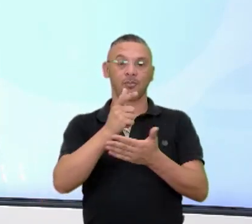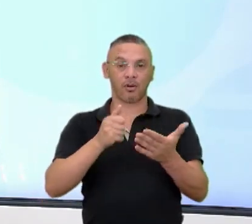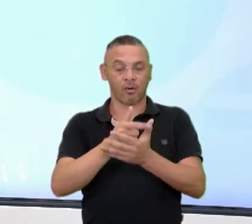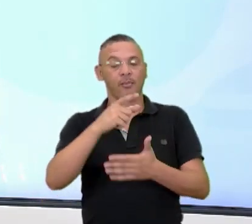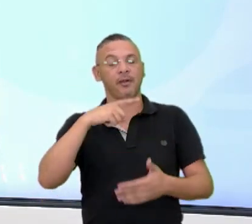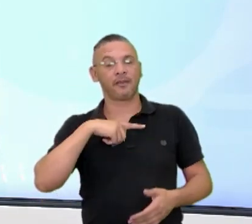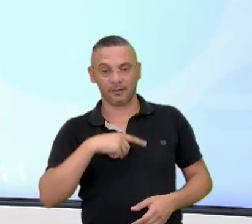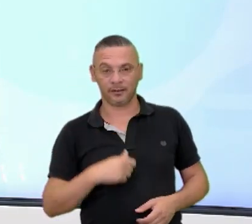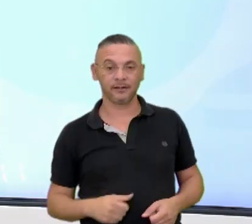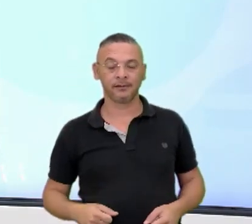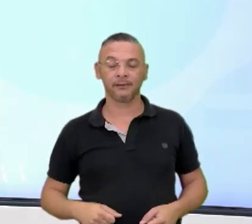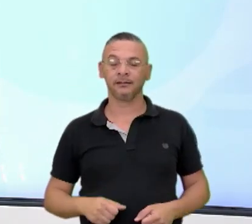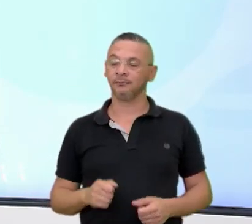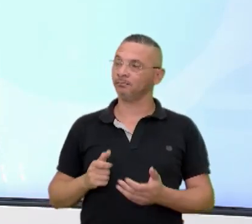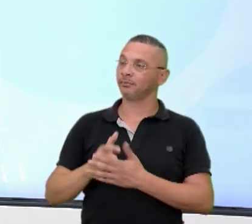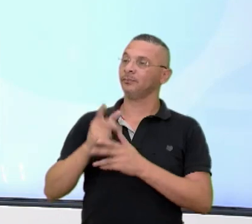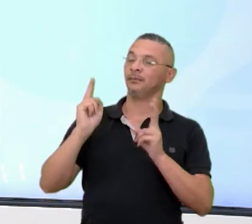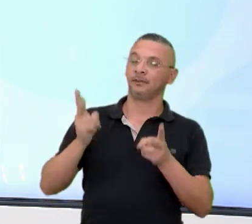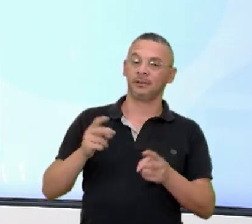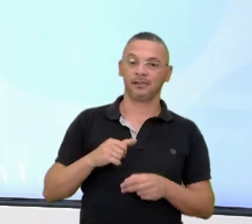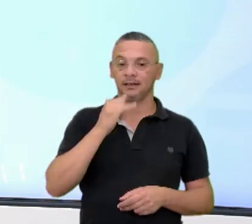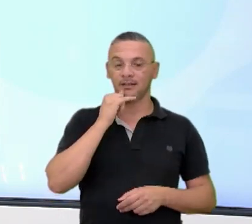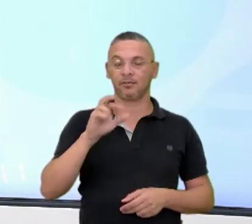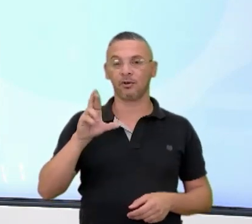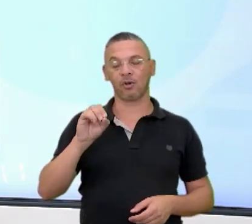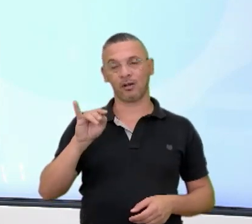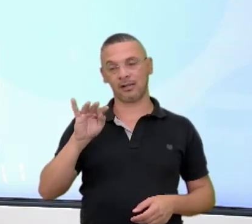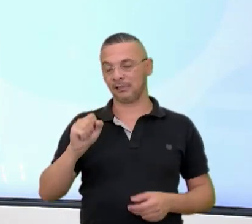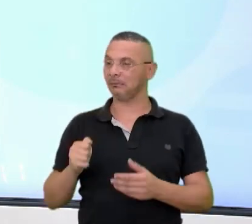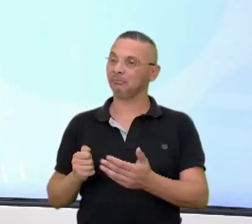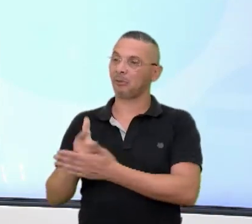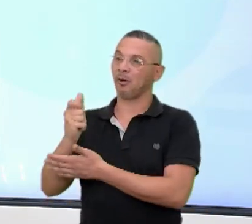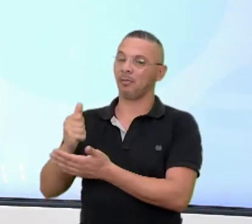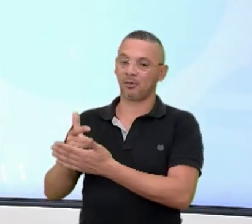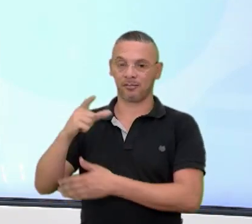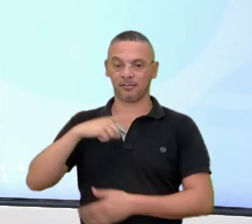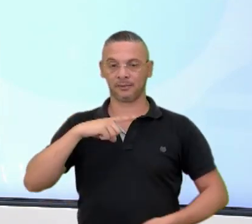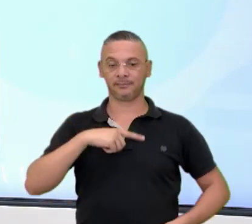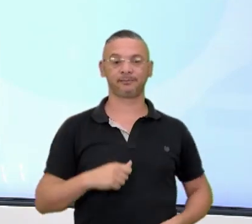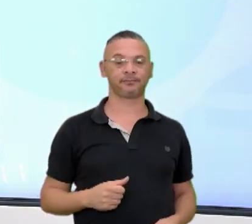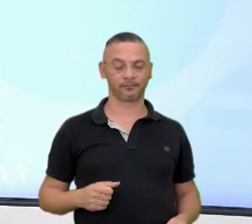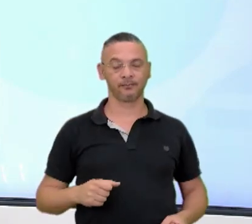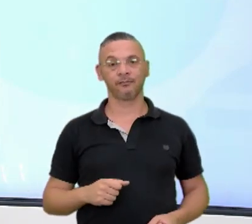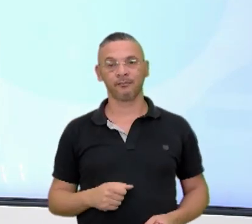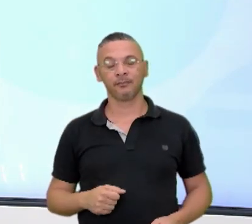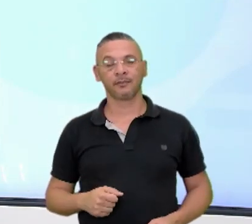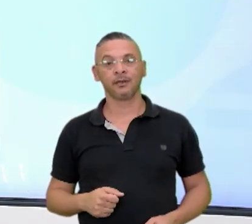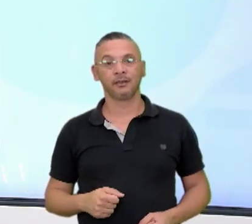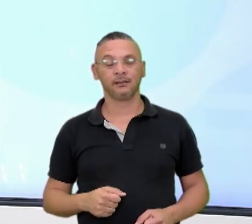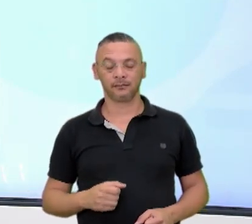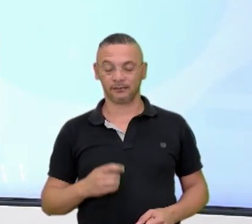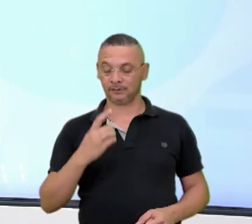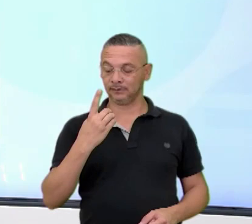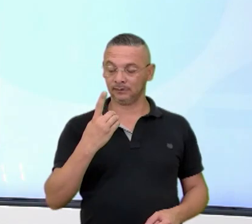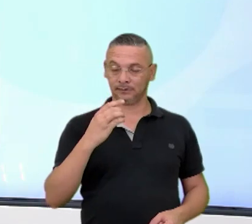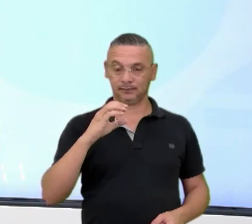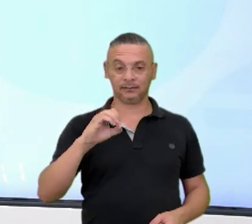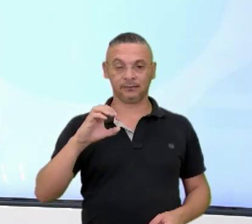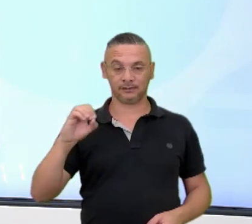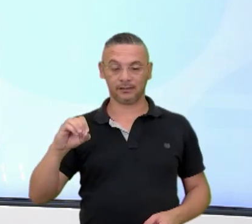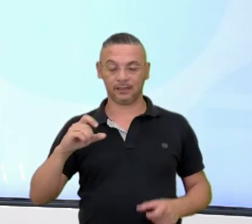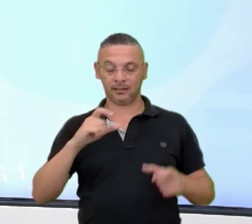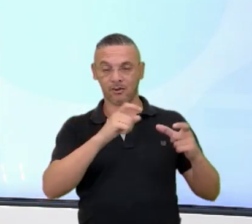Certo? Volta para mim, por favor. Nossa, estou fazendo aquele cara, corta para mim. Não, vem para mim agora falar com você o seguinte. Isso tudo que eu